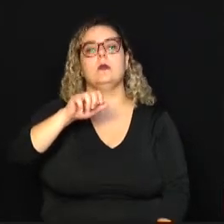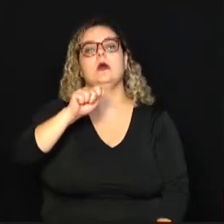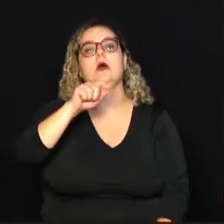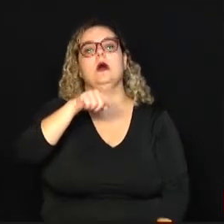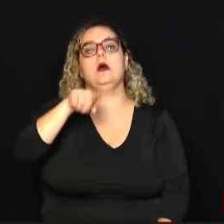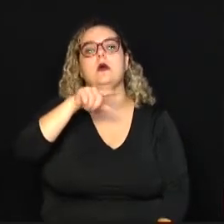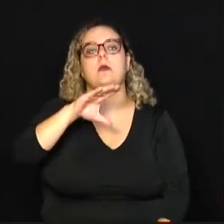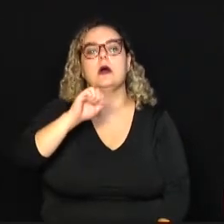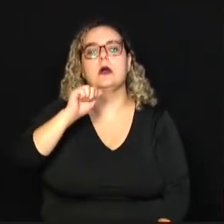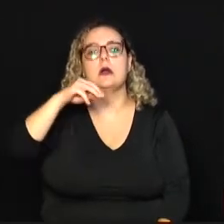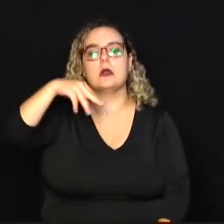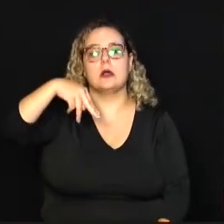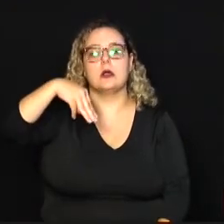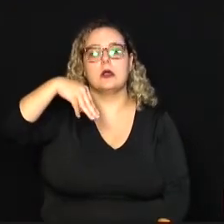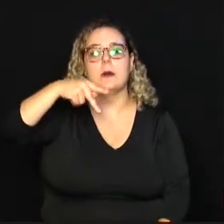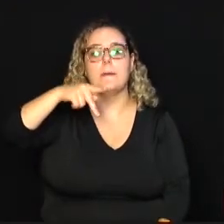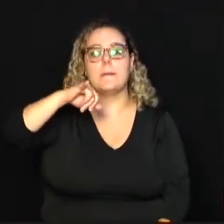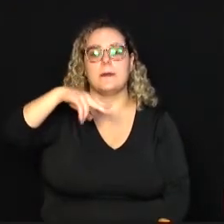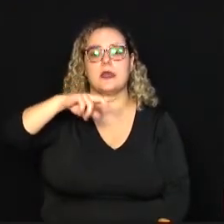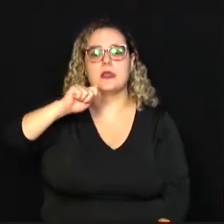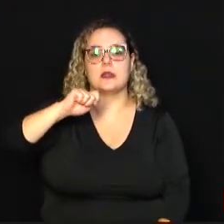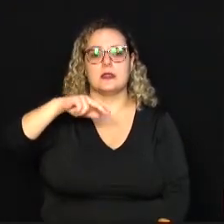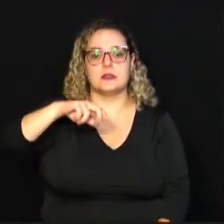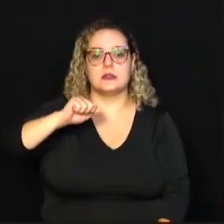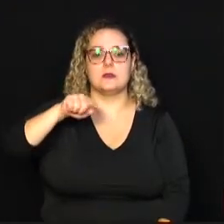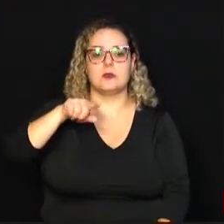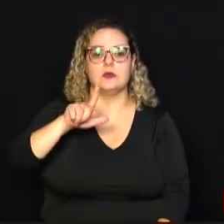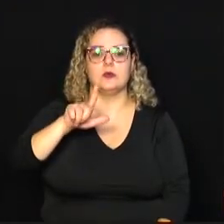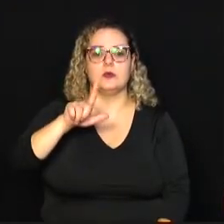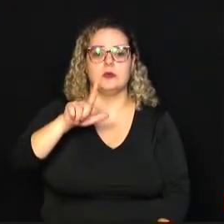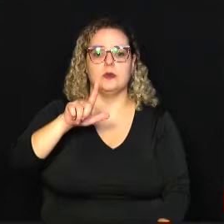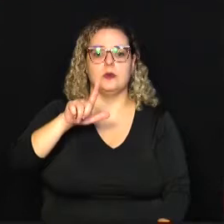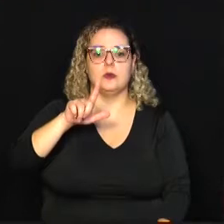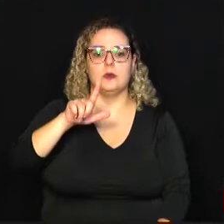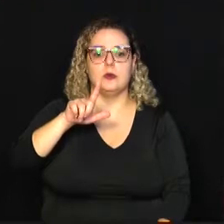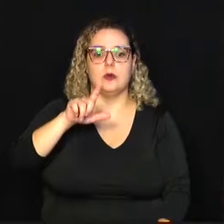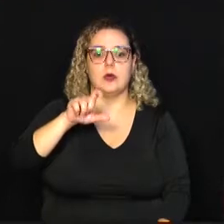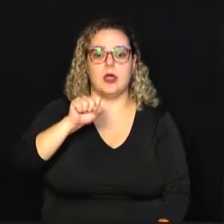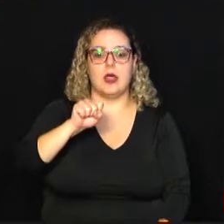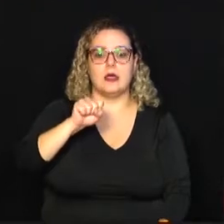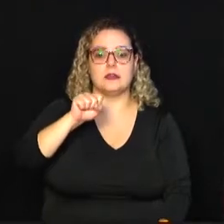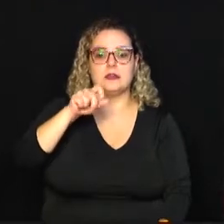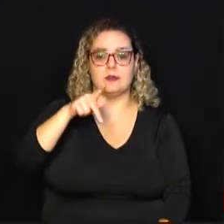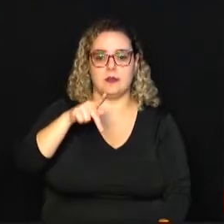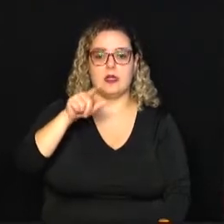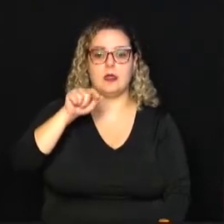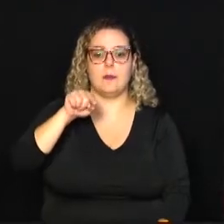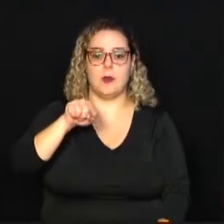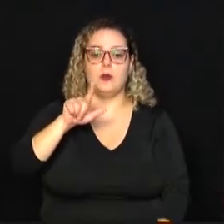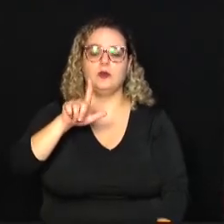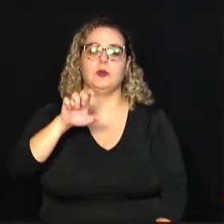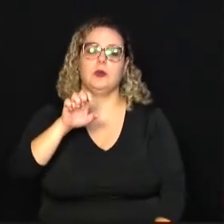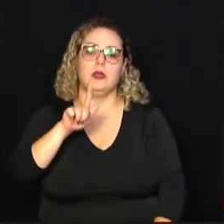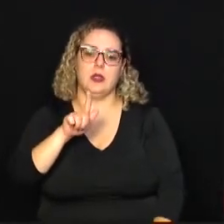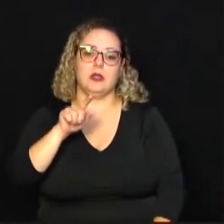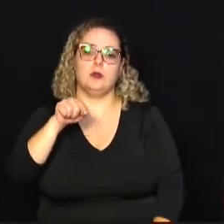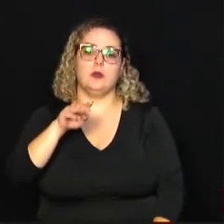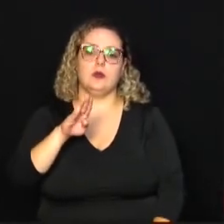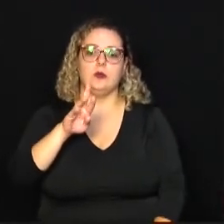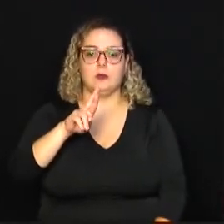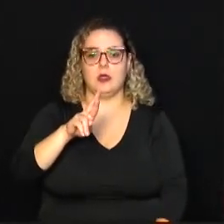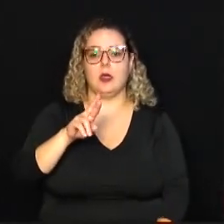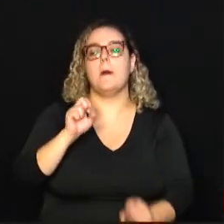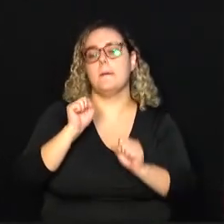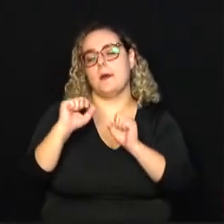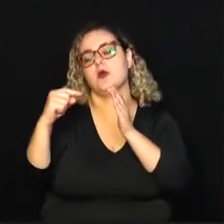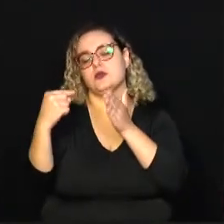comunicacão@campinas.sp.leg.br, também que é o e-mail do TV Câmara. E aí vocês também podem fazer as suas questões e enviar